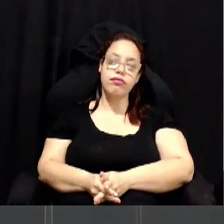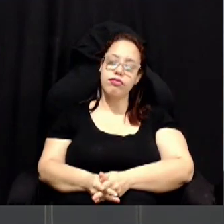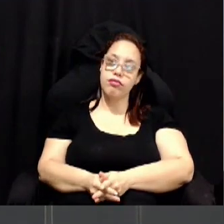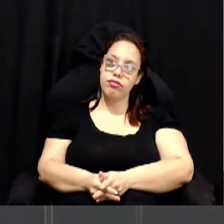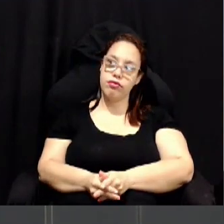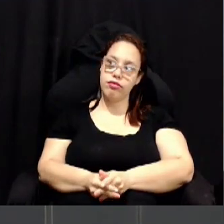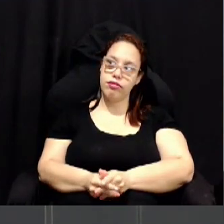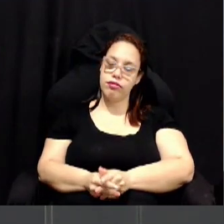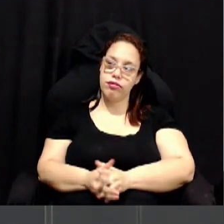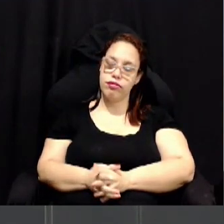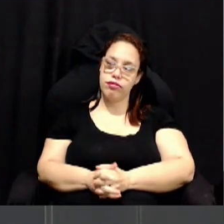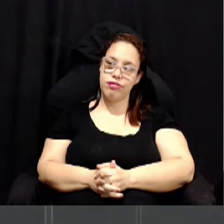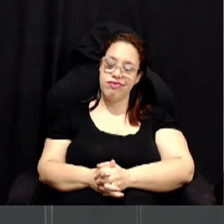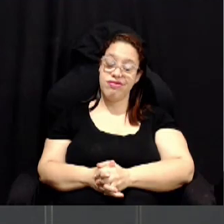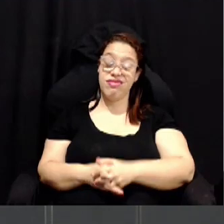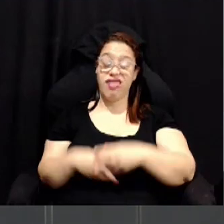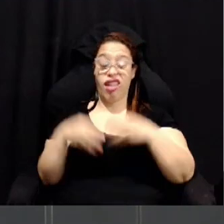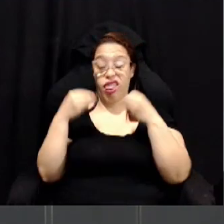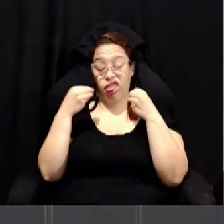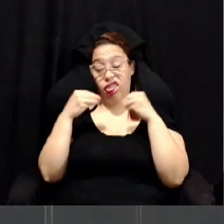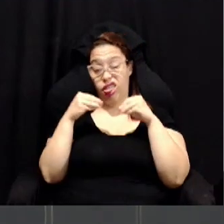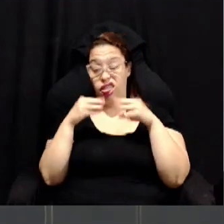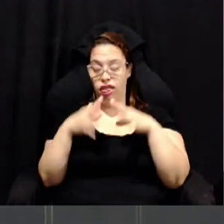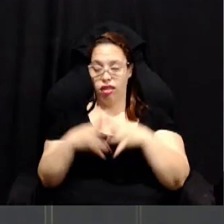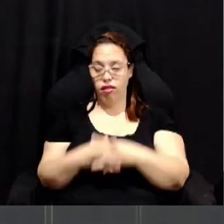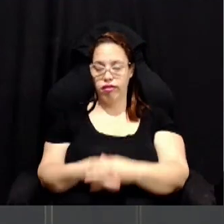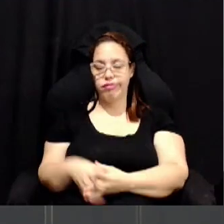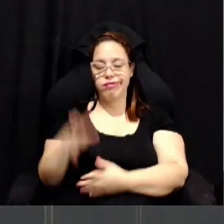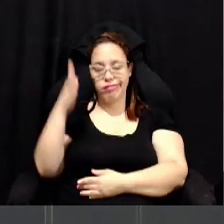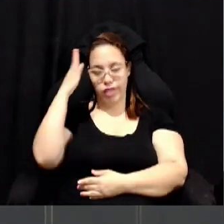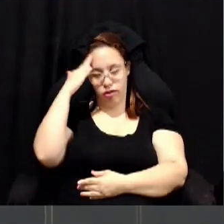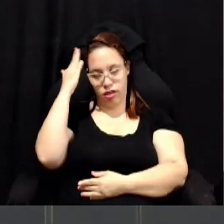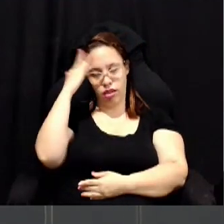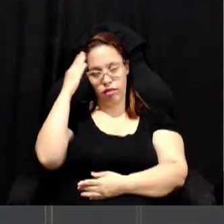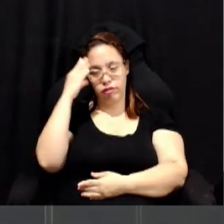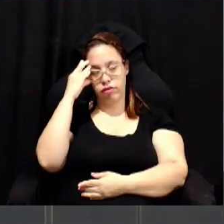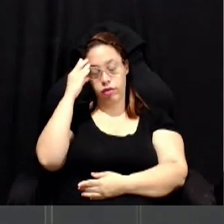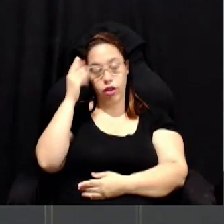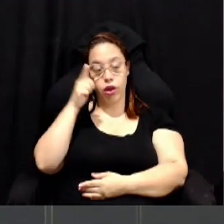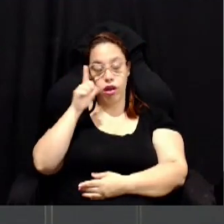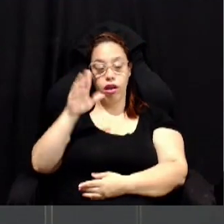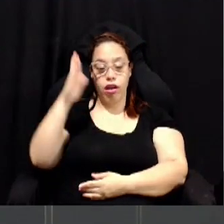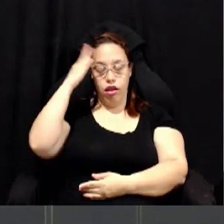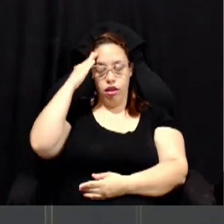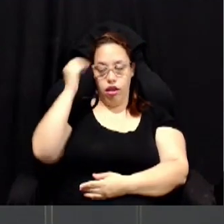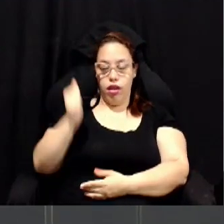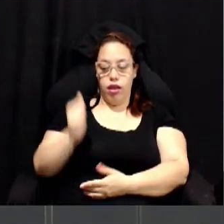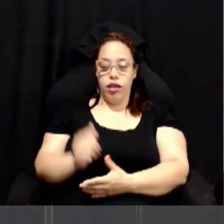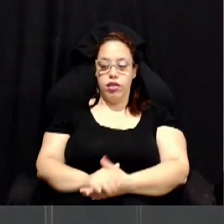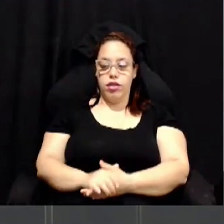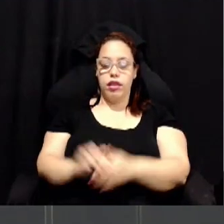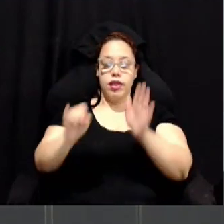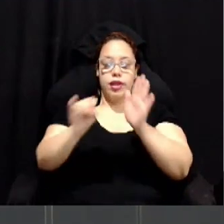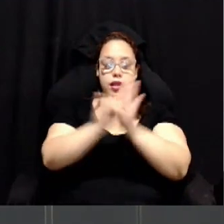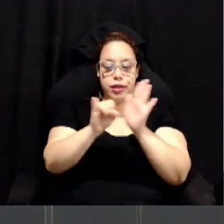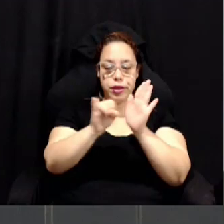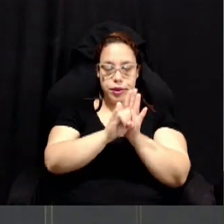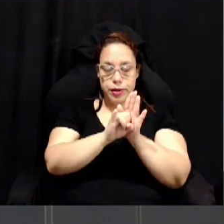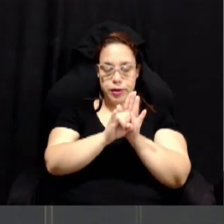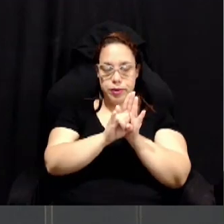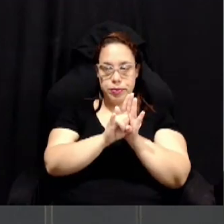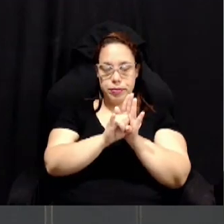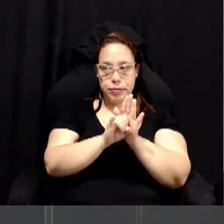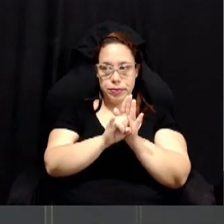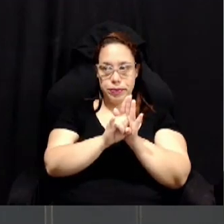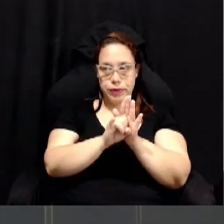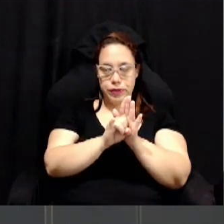esse tratamento pejorativo, né? E agora ela consegue entender e consegue identificar a potencialidade e consegue